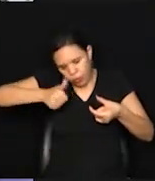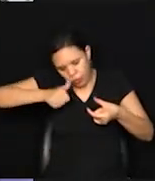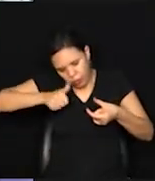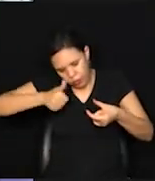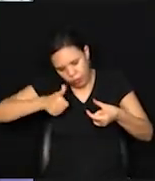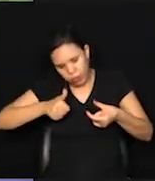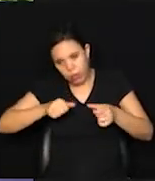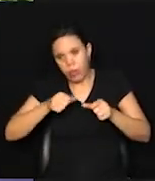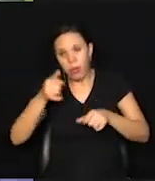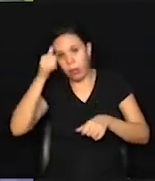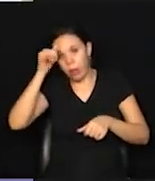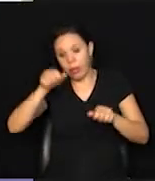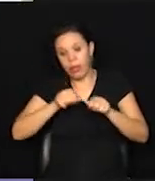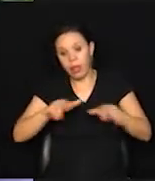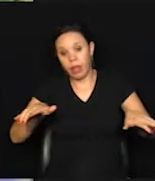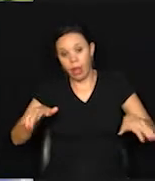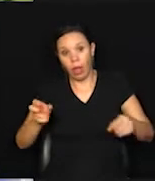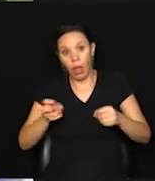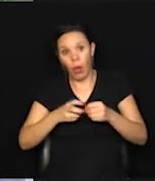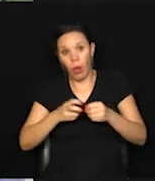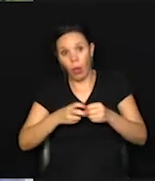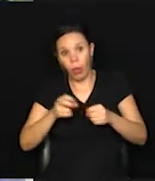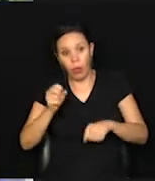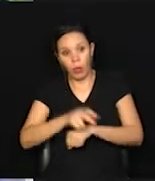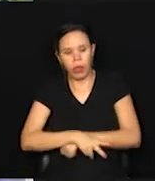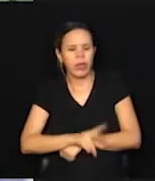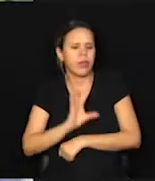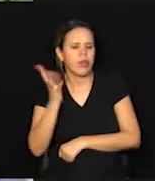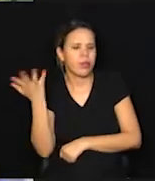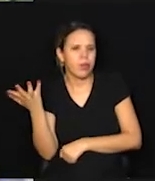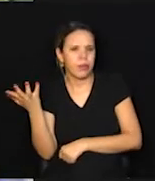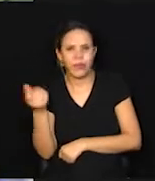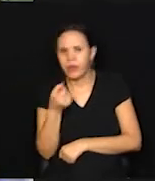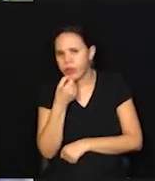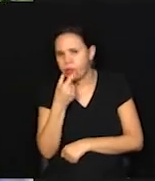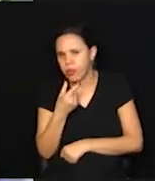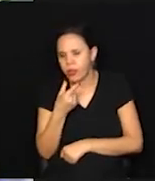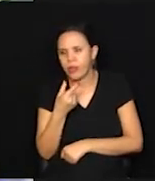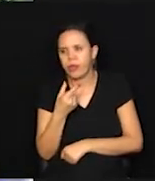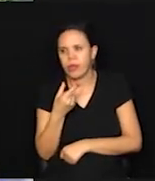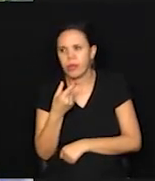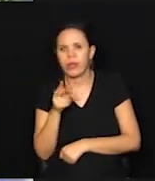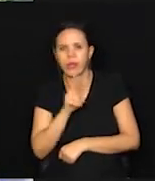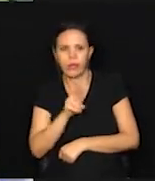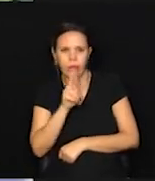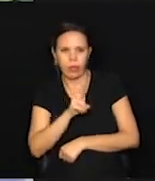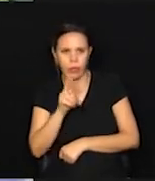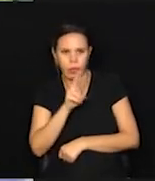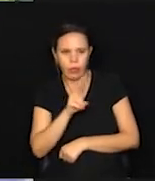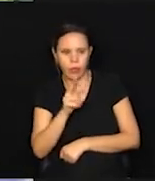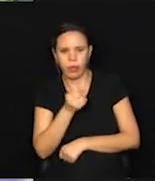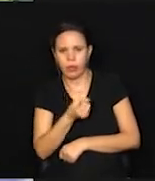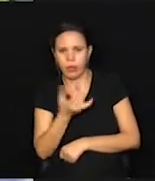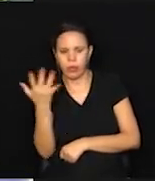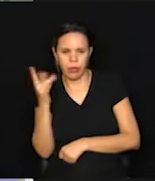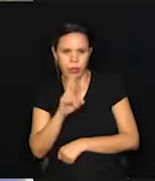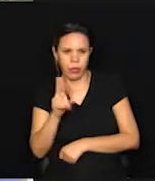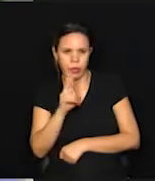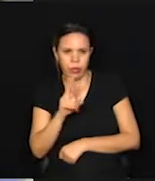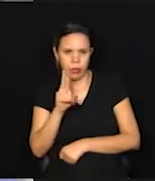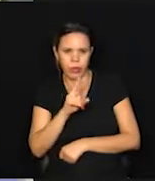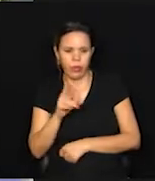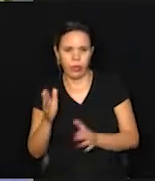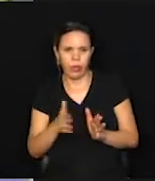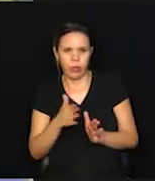vírus. No entanto, pessoal, o que acontece? As doses que foram utilizadas, as concentrações que foram utilizadas para